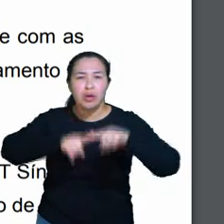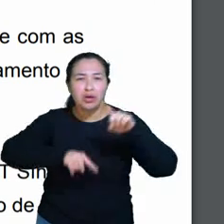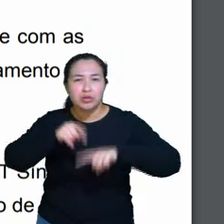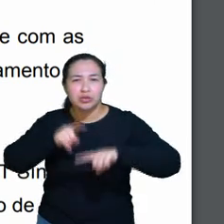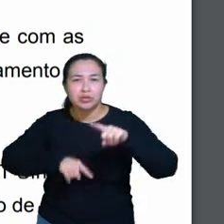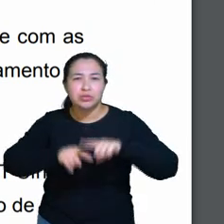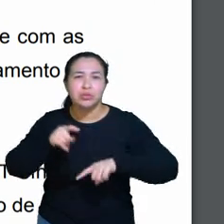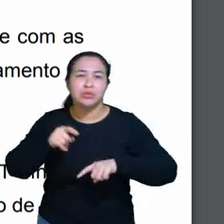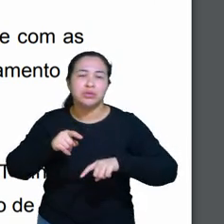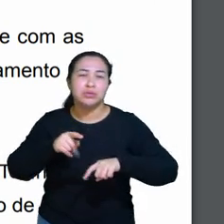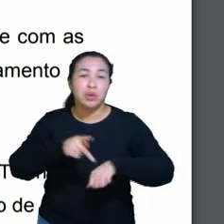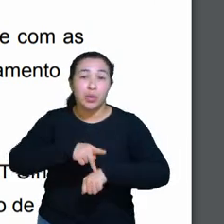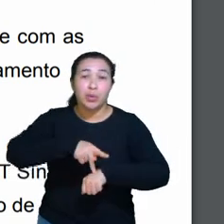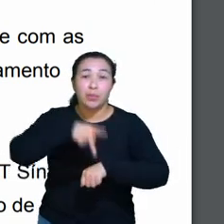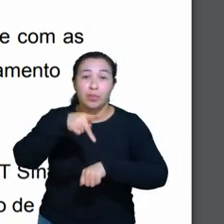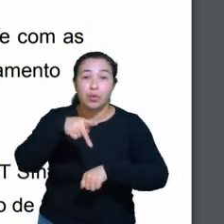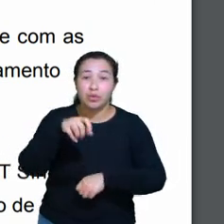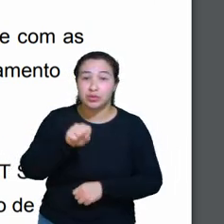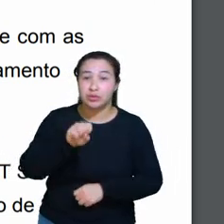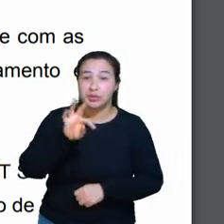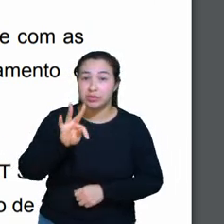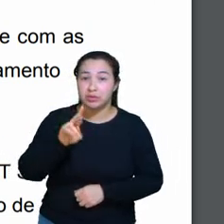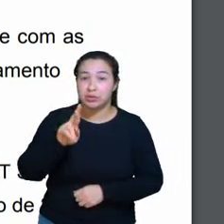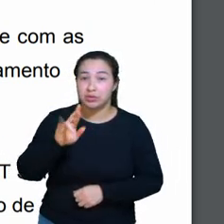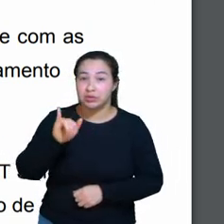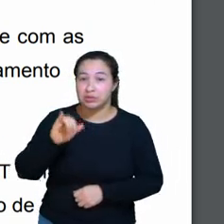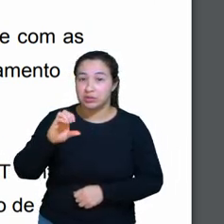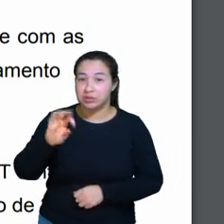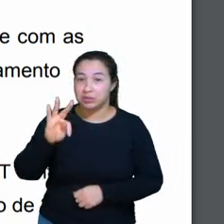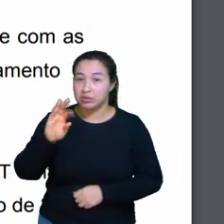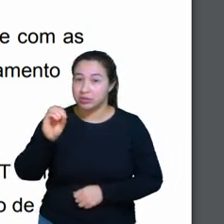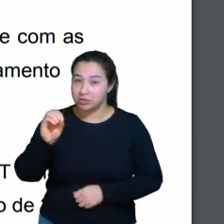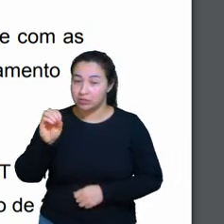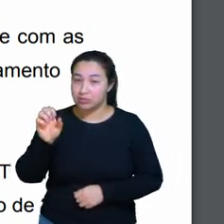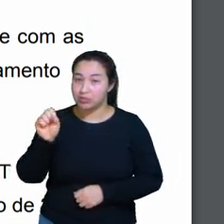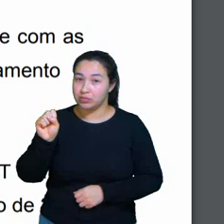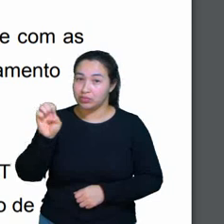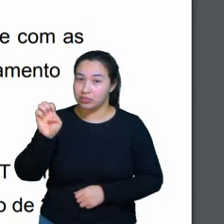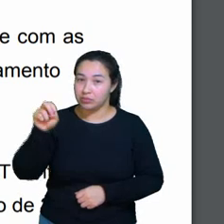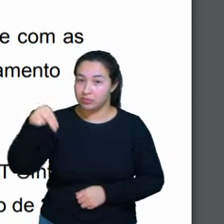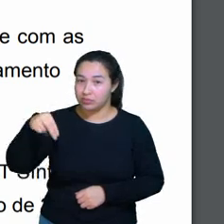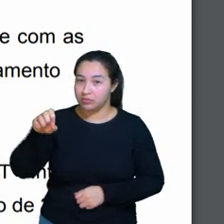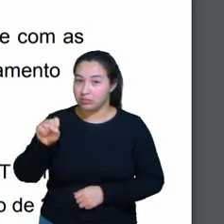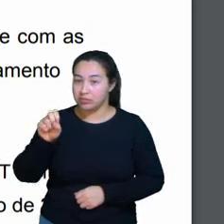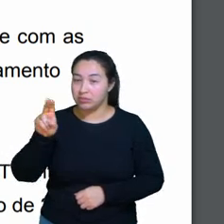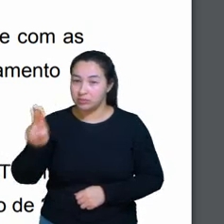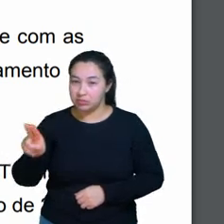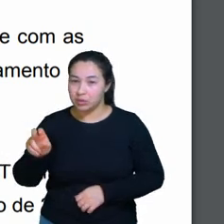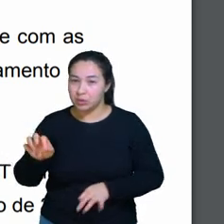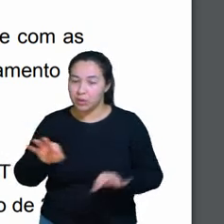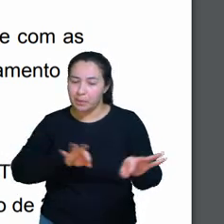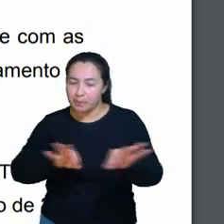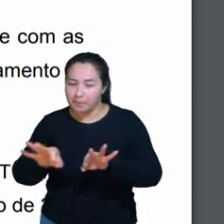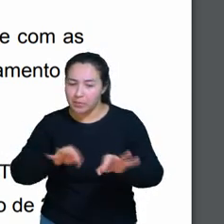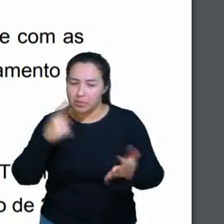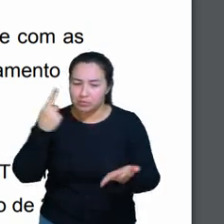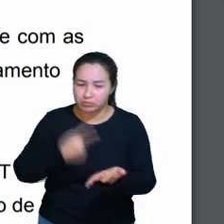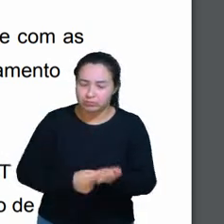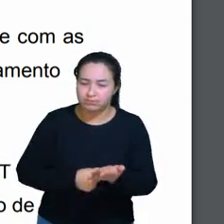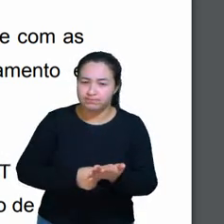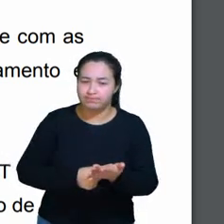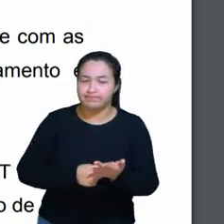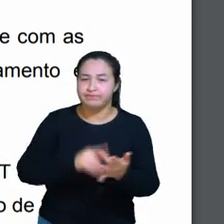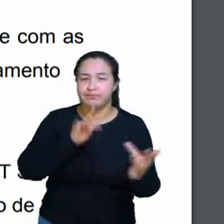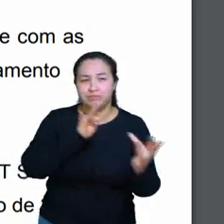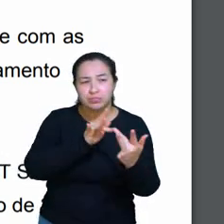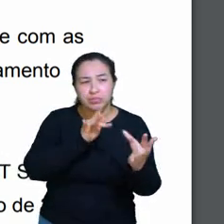consistente com as redes públicas de ensino para uma atuação em conjunto no planejamento e no atendimento